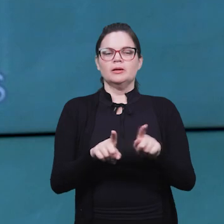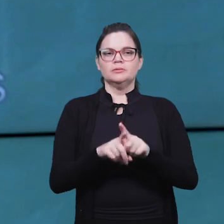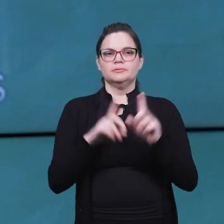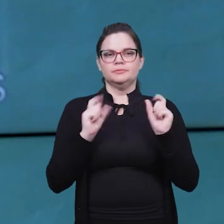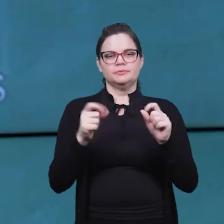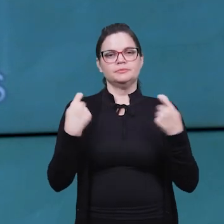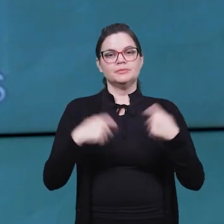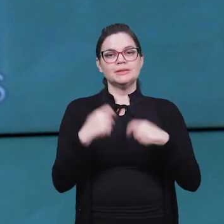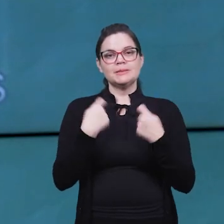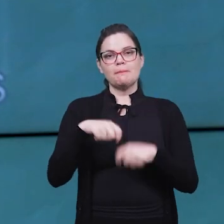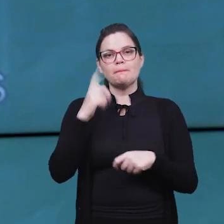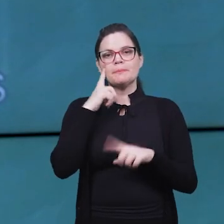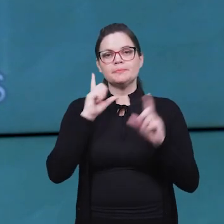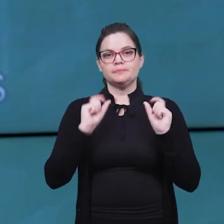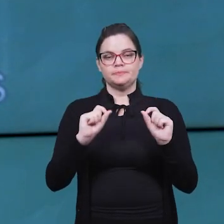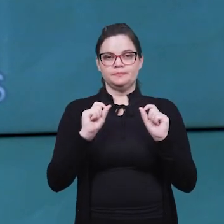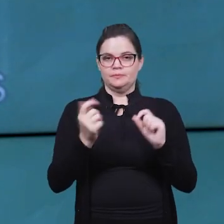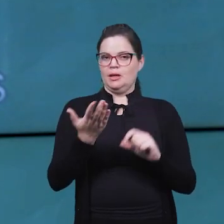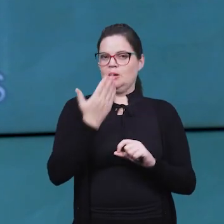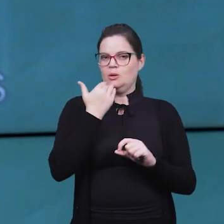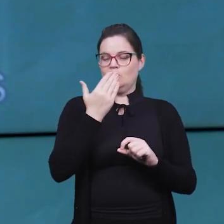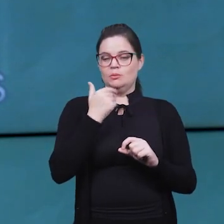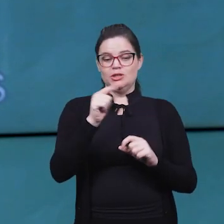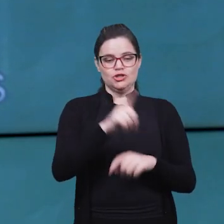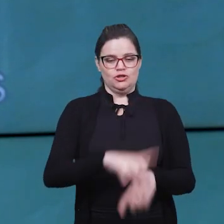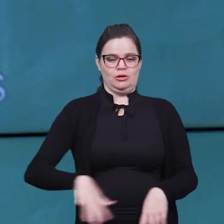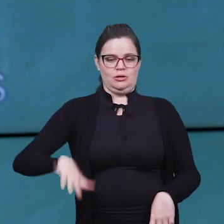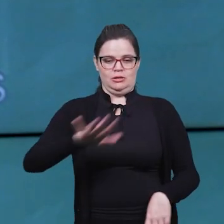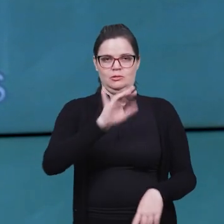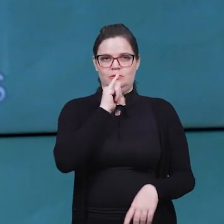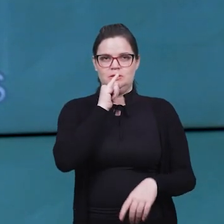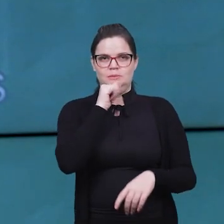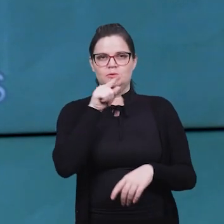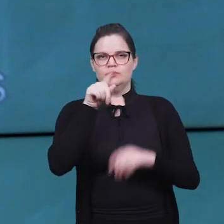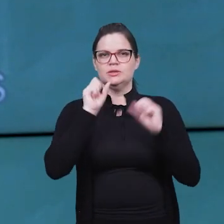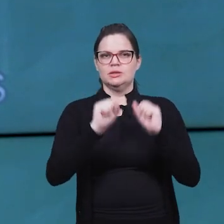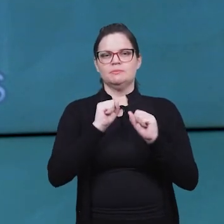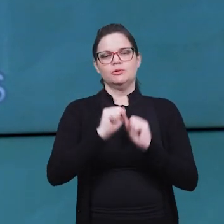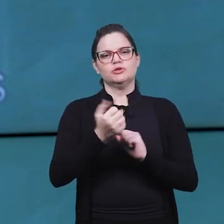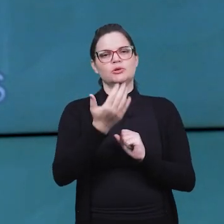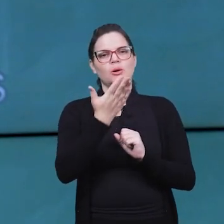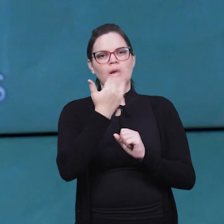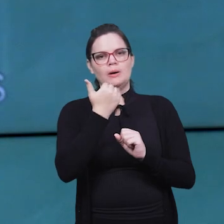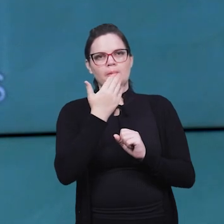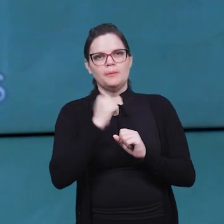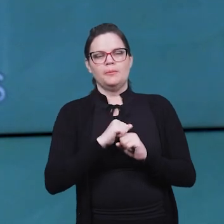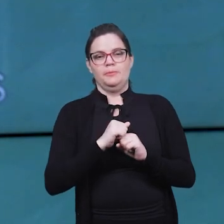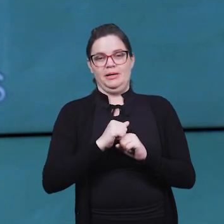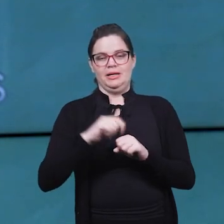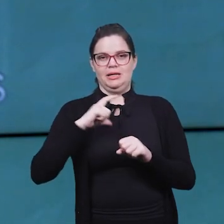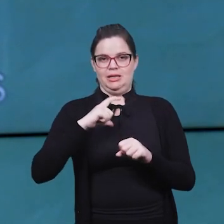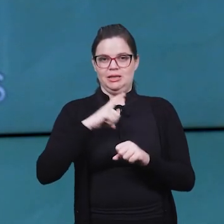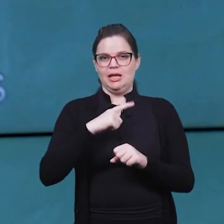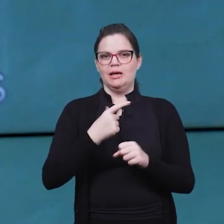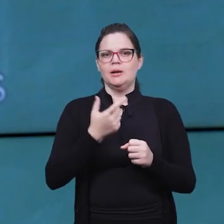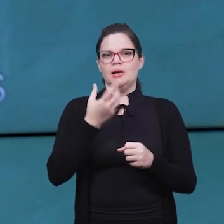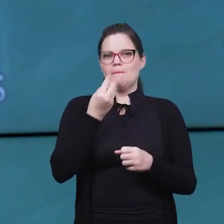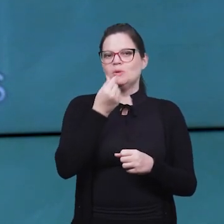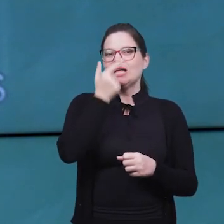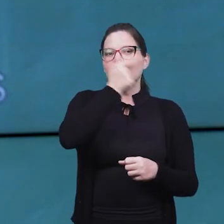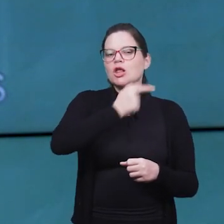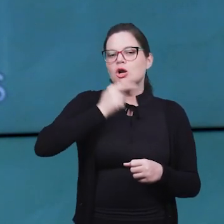preciso pensar na refeição como um todo. Você pode consumir um alimento com alto índice